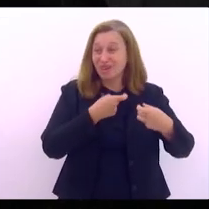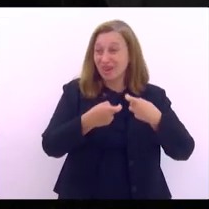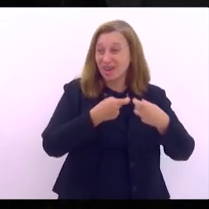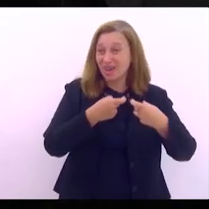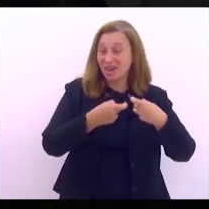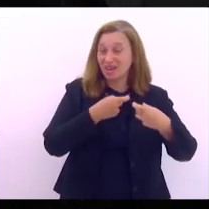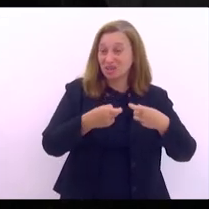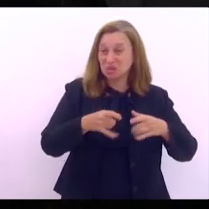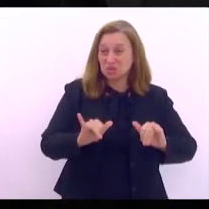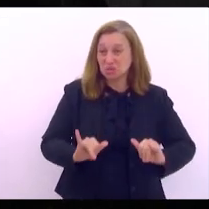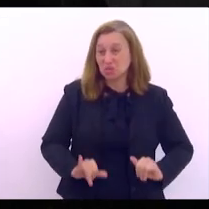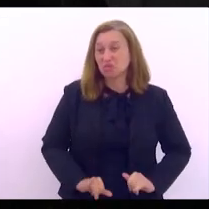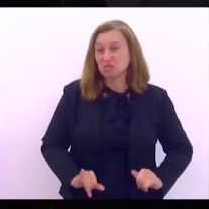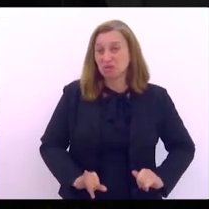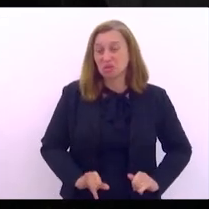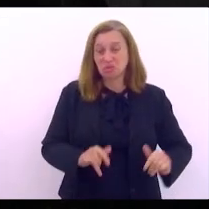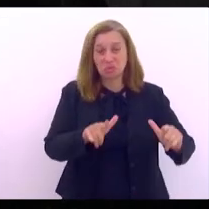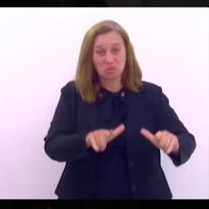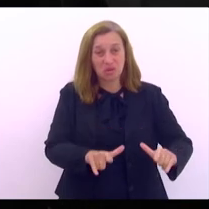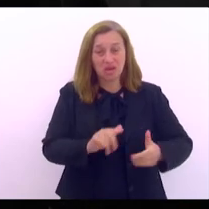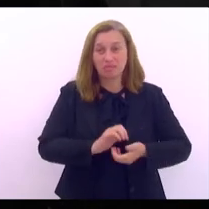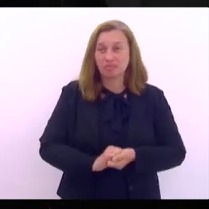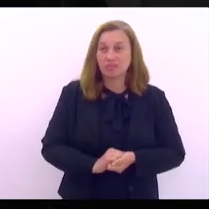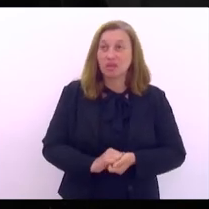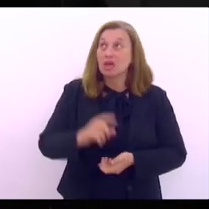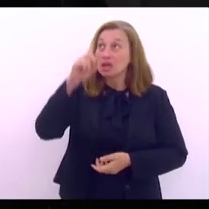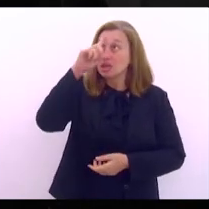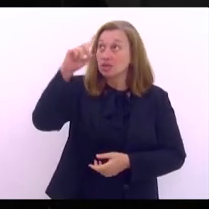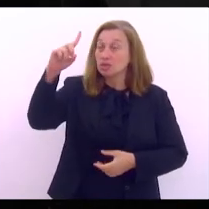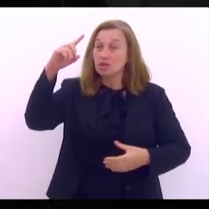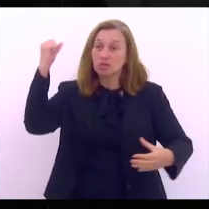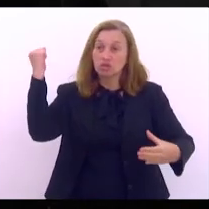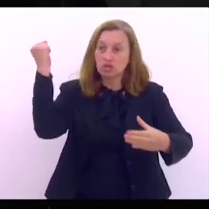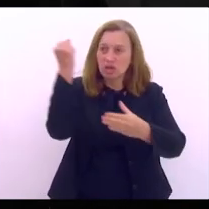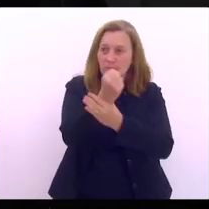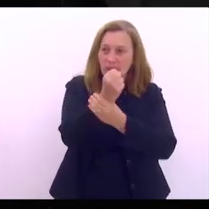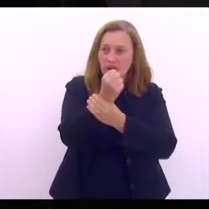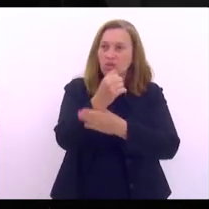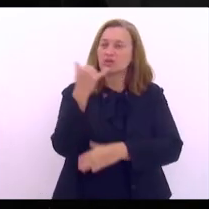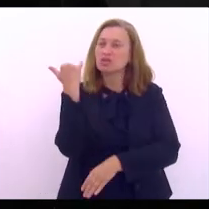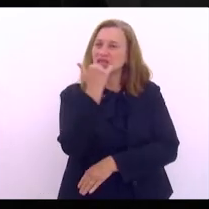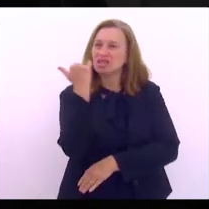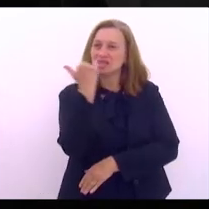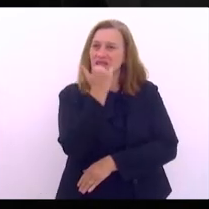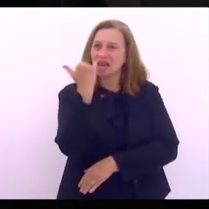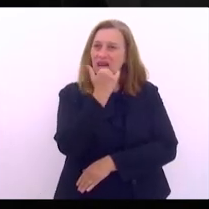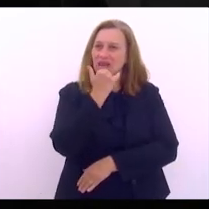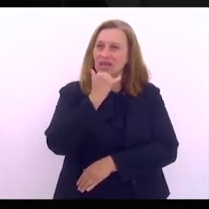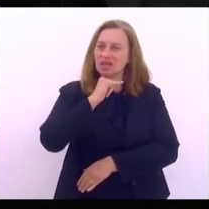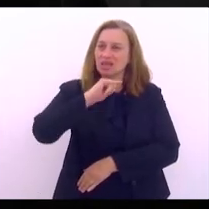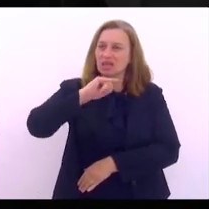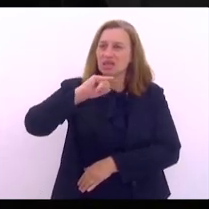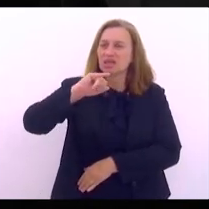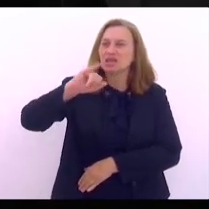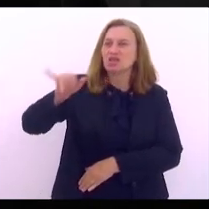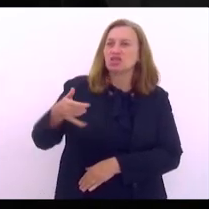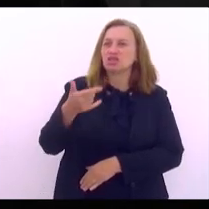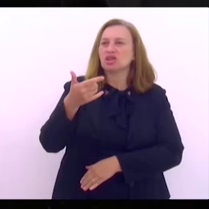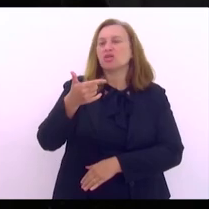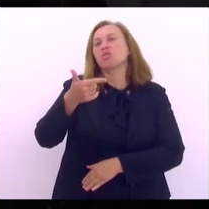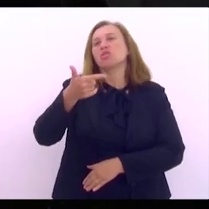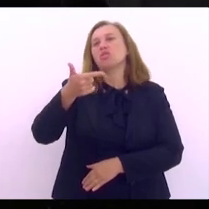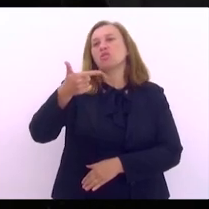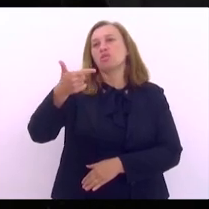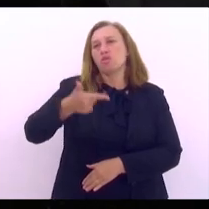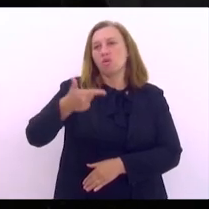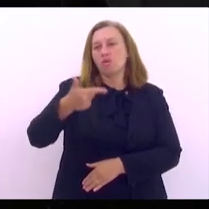dor profunda. Que o Deus de Abraão, de Isaac e de Jacó, o Deus Todo-Poderoso,